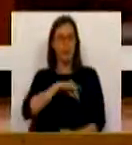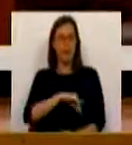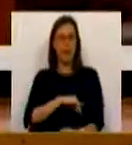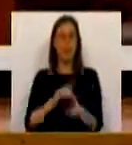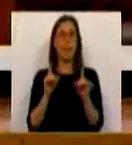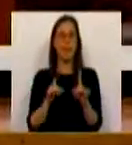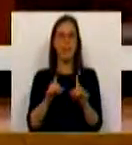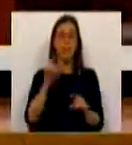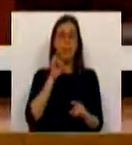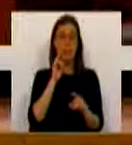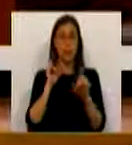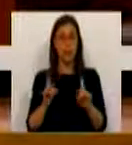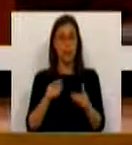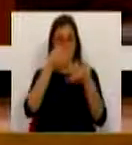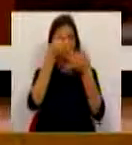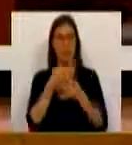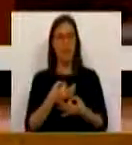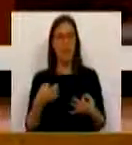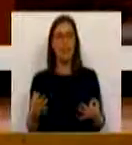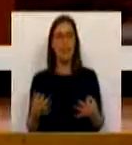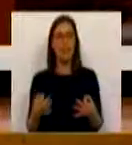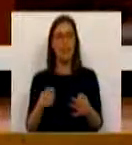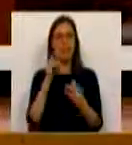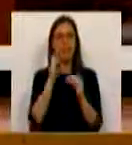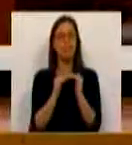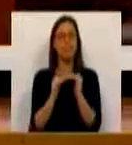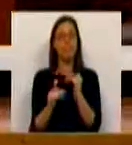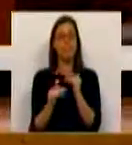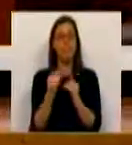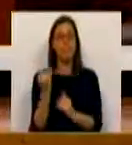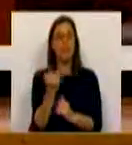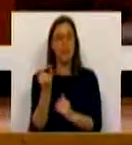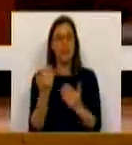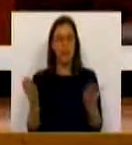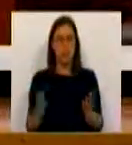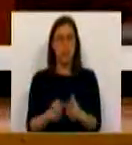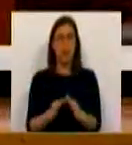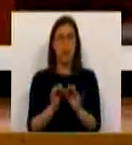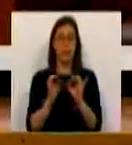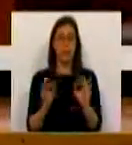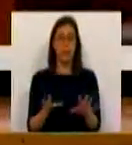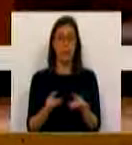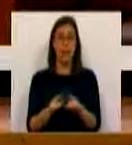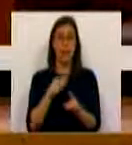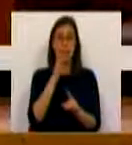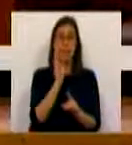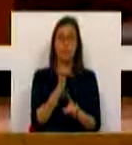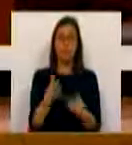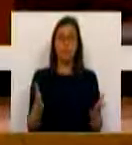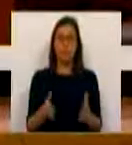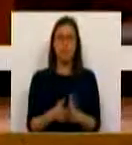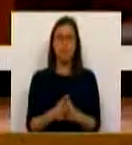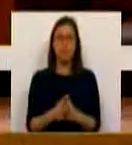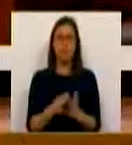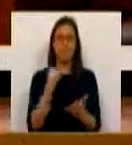rendimentos, segurança, dignidade e estabilidade institucional, como tem sido, aliás, referido